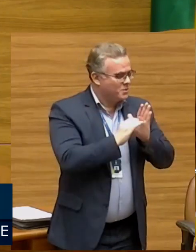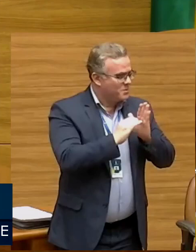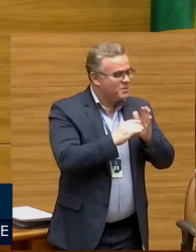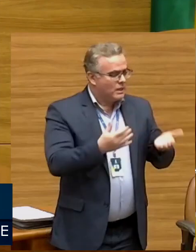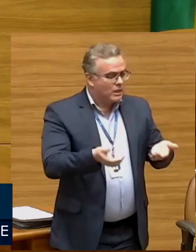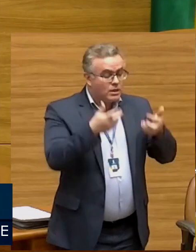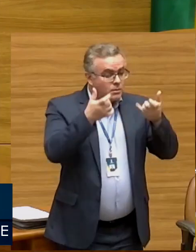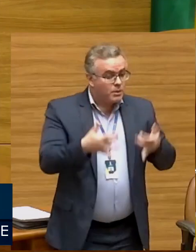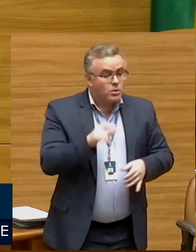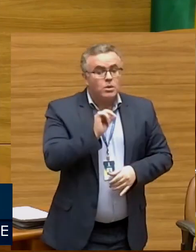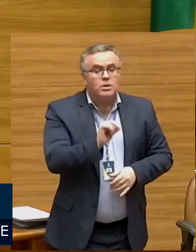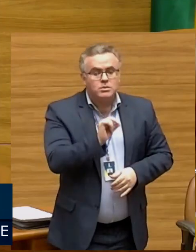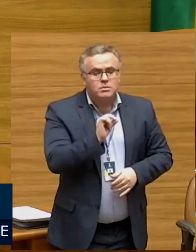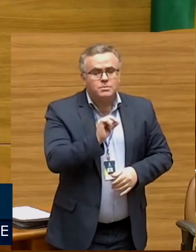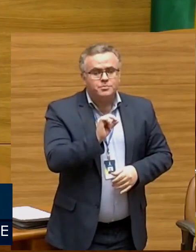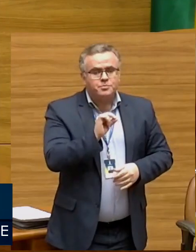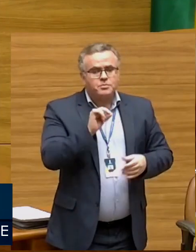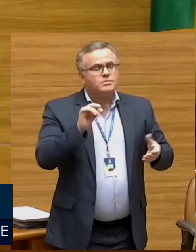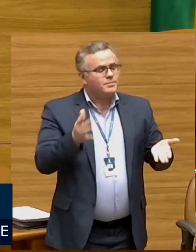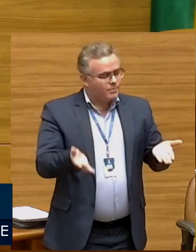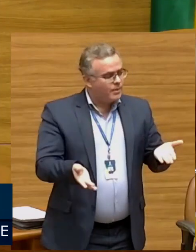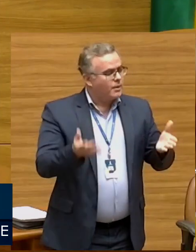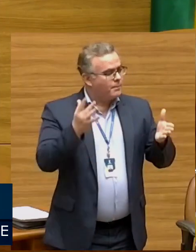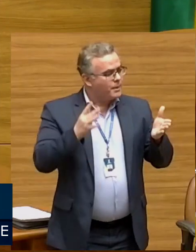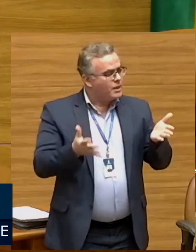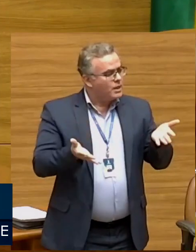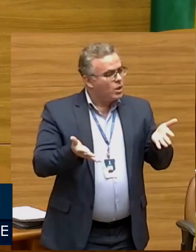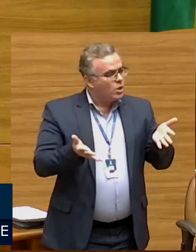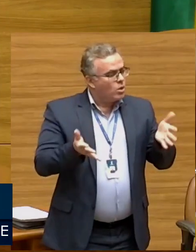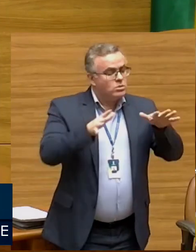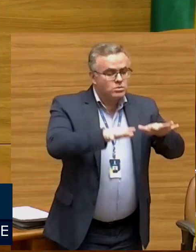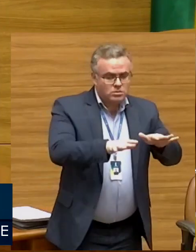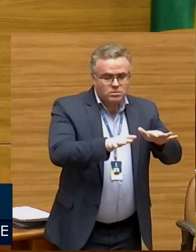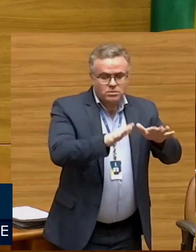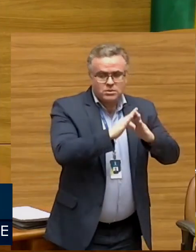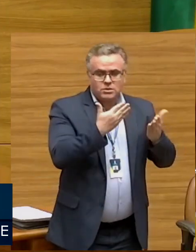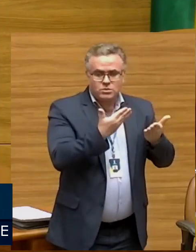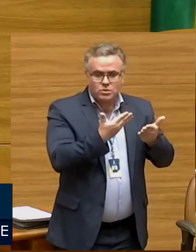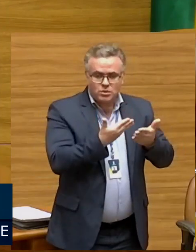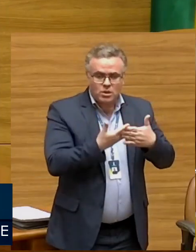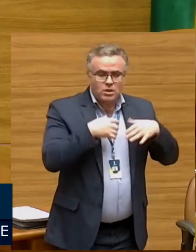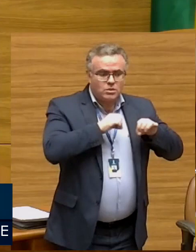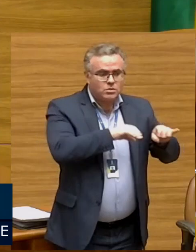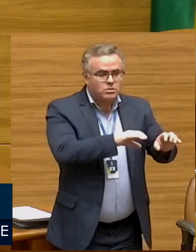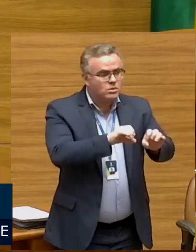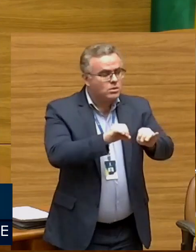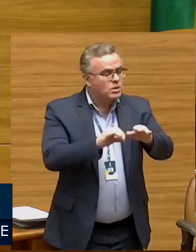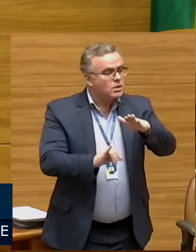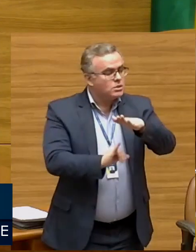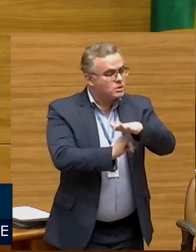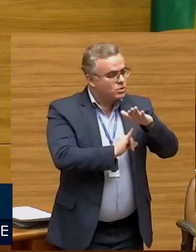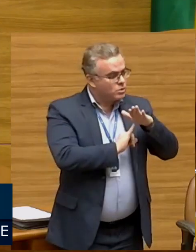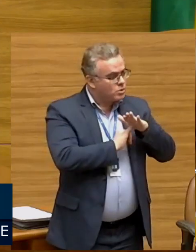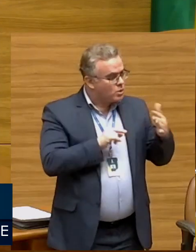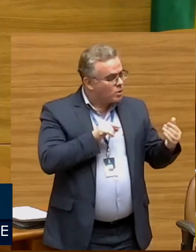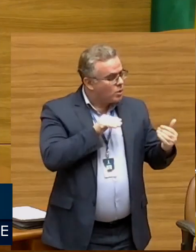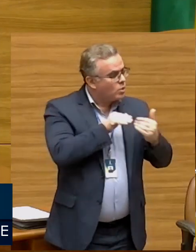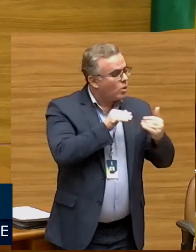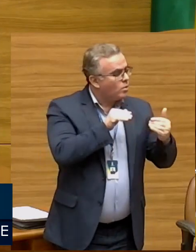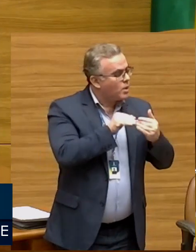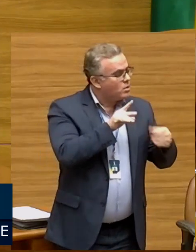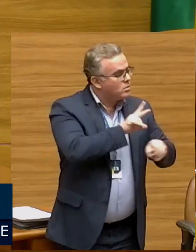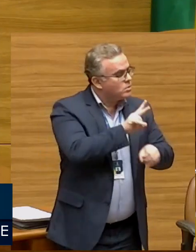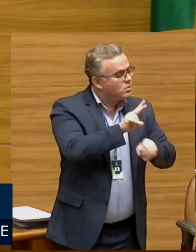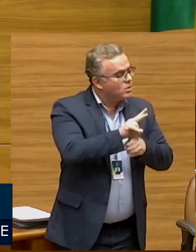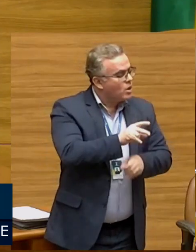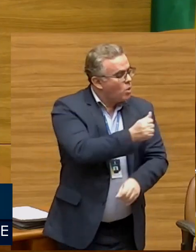diz: fica incluída na rede municipal do ensino e nas instituições que atendem ao